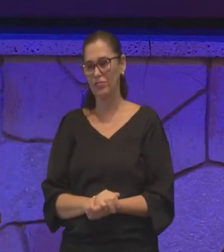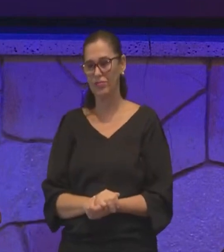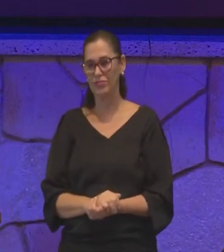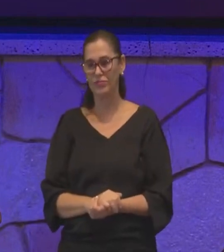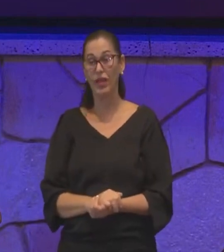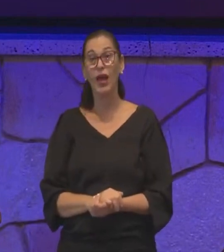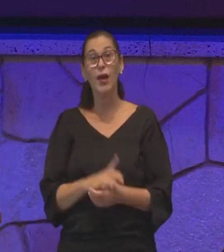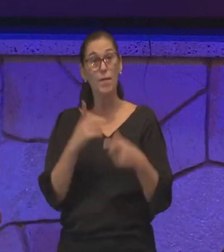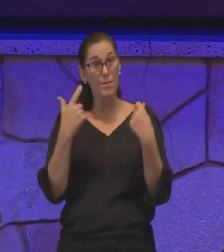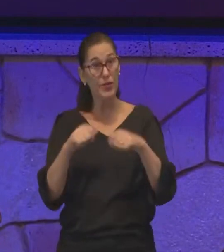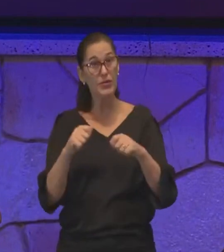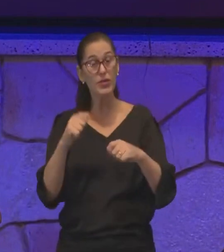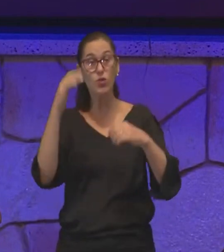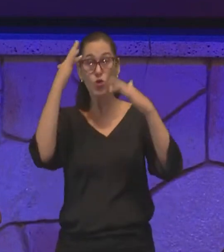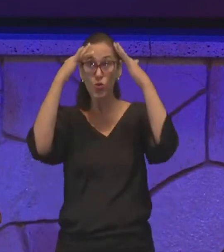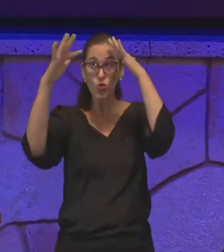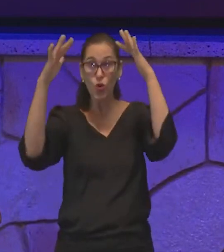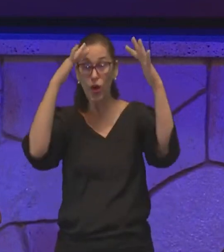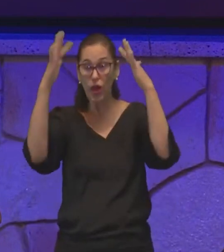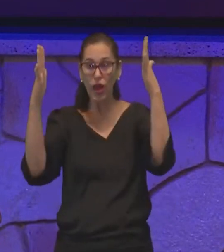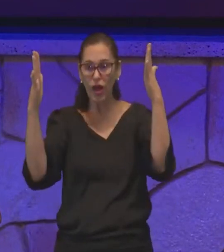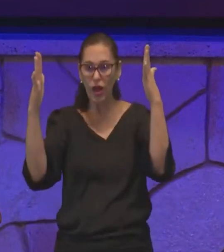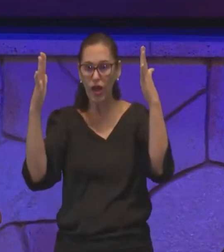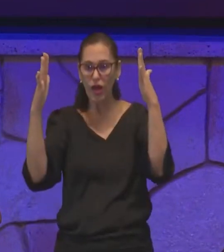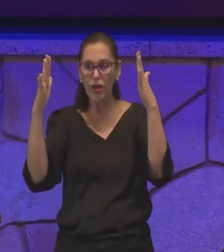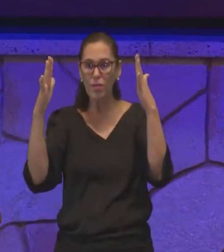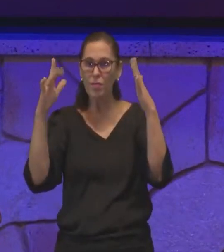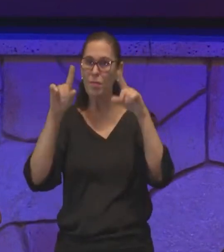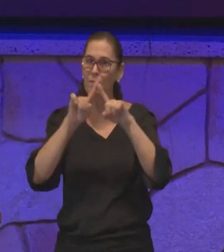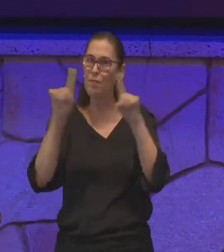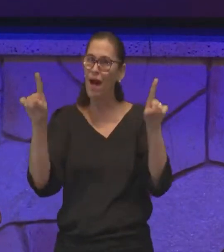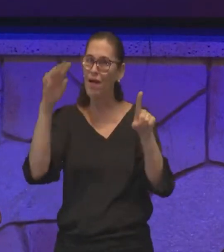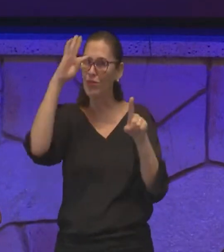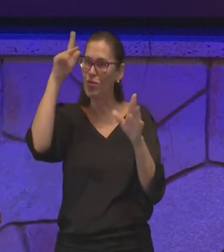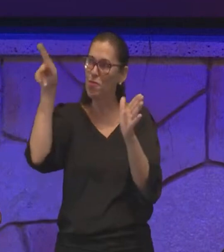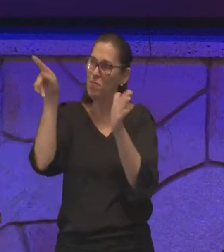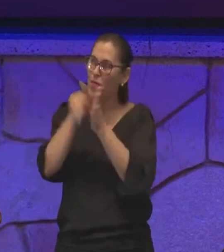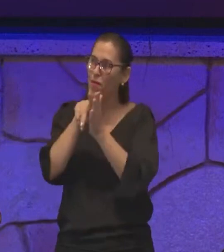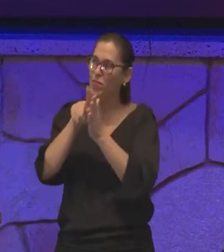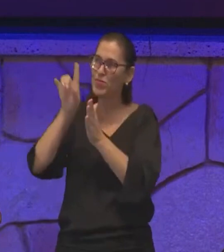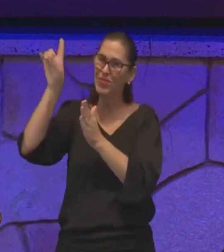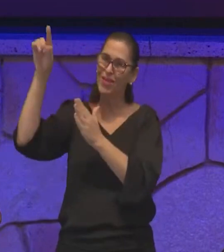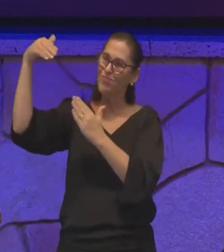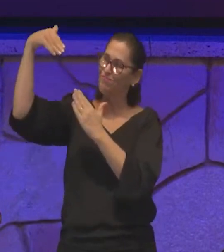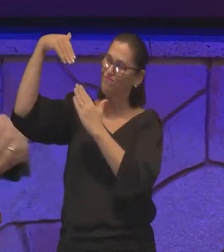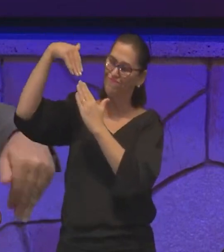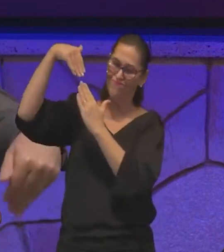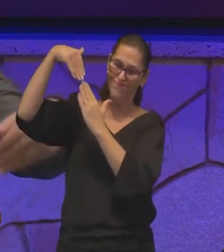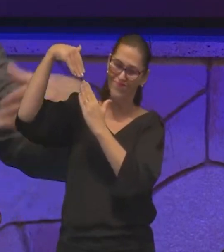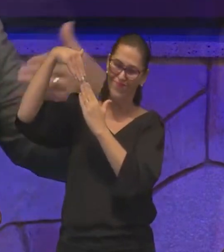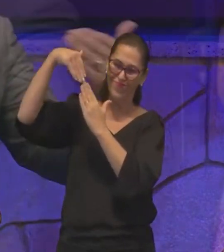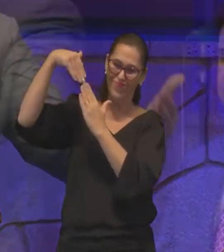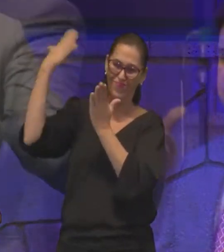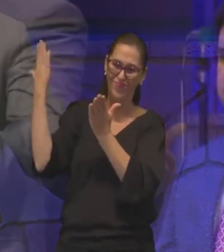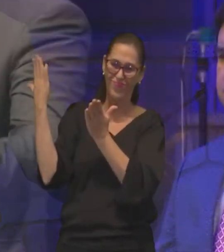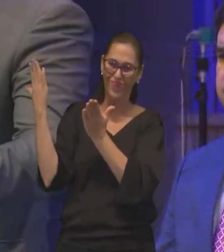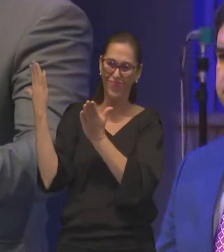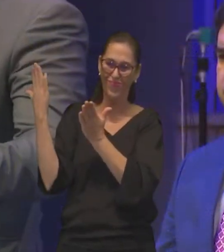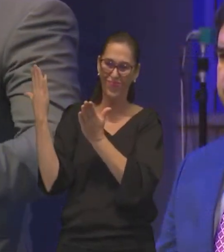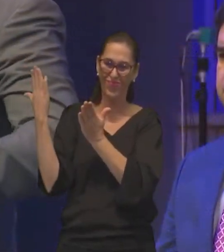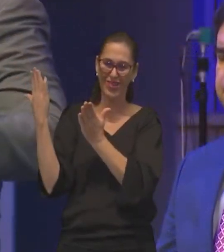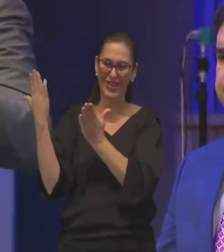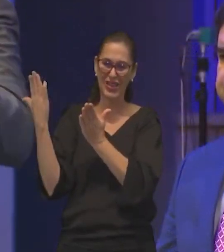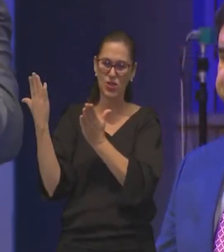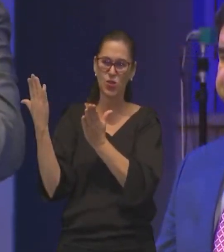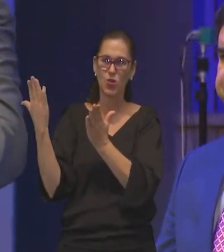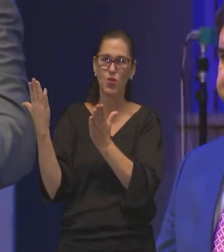É preciso sonhar, mas quando nós temos os sonhos de Deus diretamente, isso extrapola a nossa condição